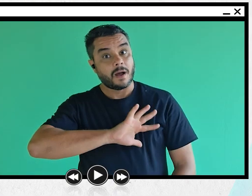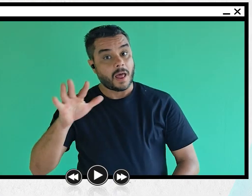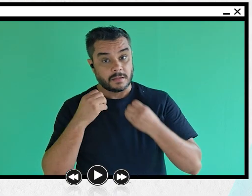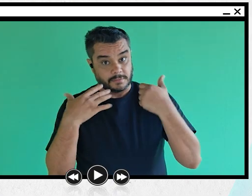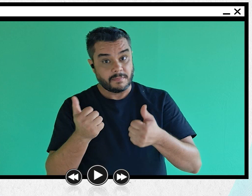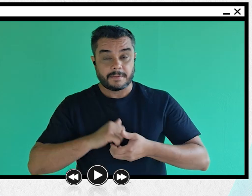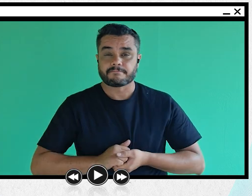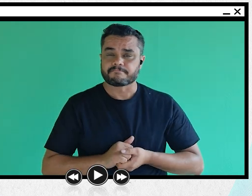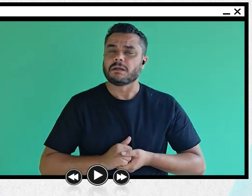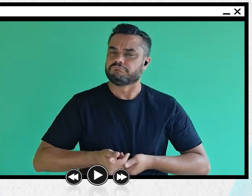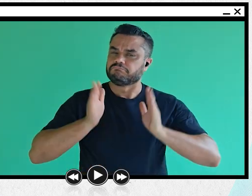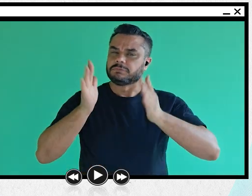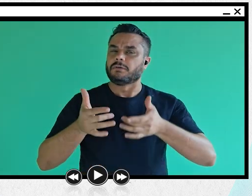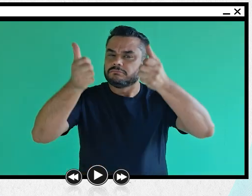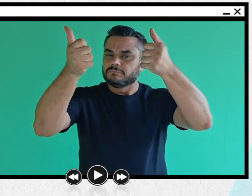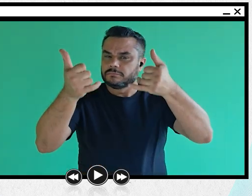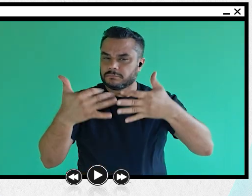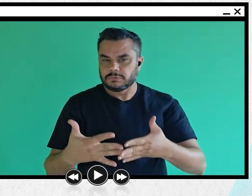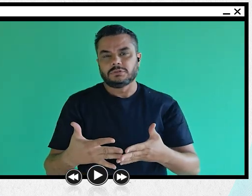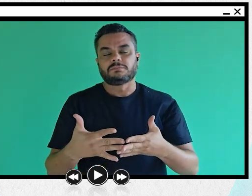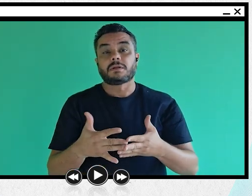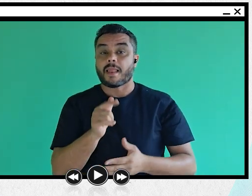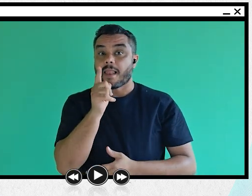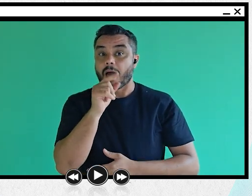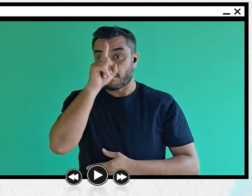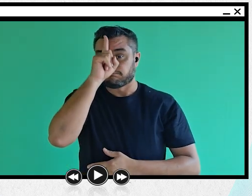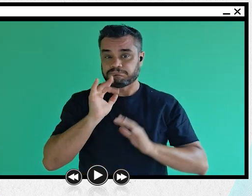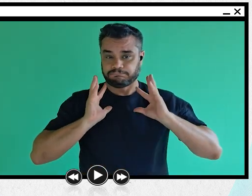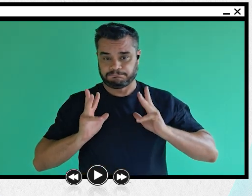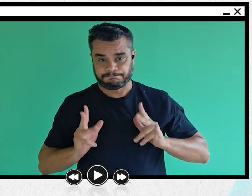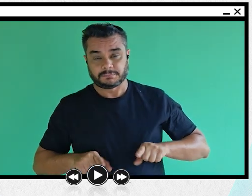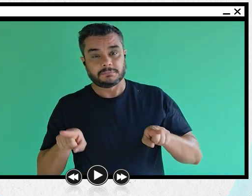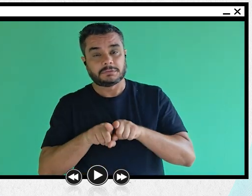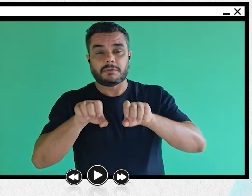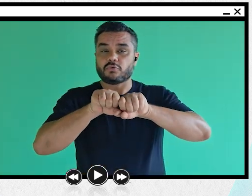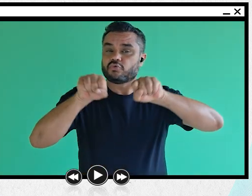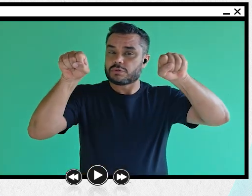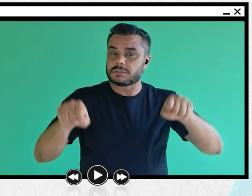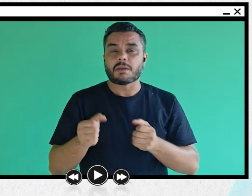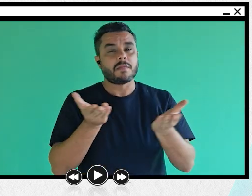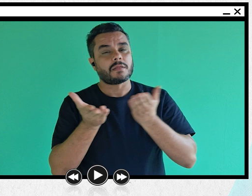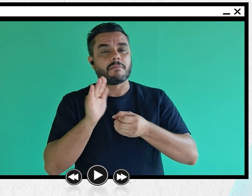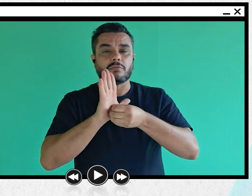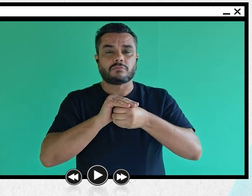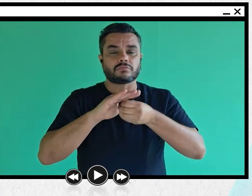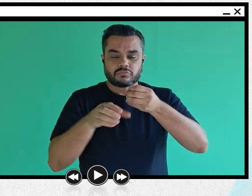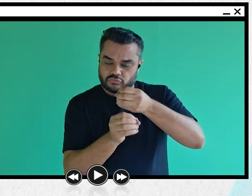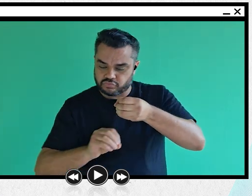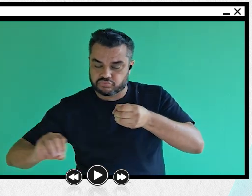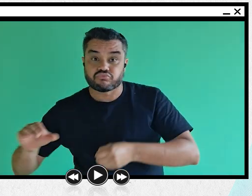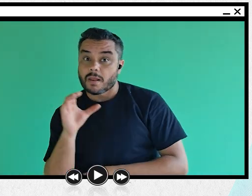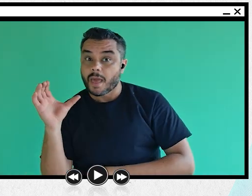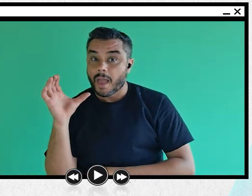Olá, pessoal. Então, já comentei com vocês a respeito do clorador e da fossa séptica biodigestora. Tudo muito rapidinho, mas como eu comentei